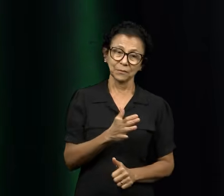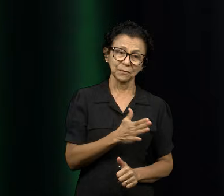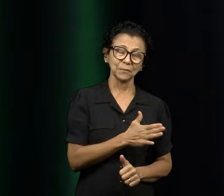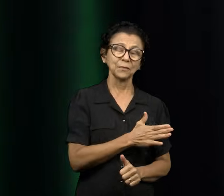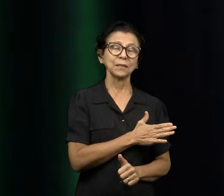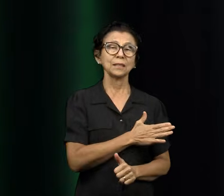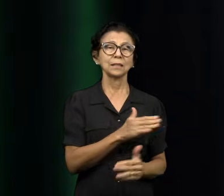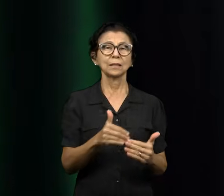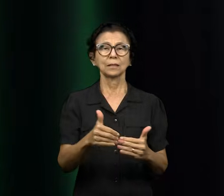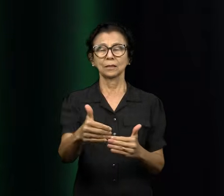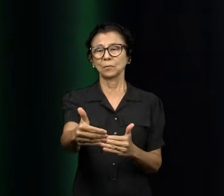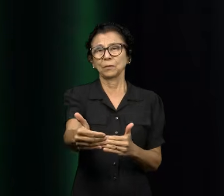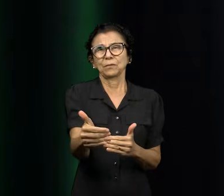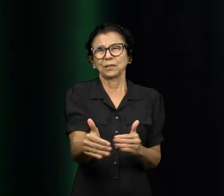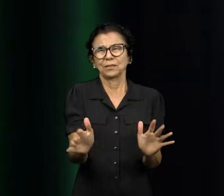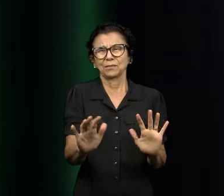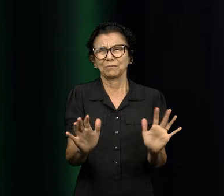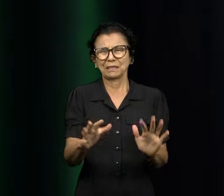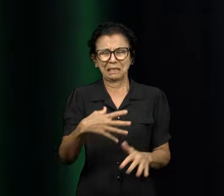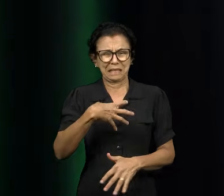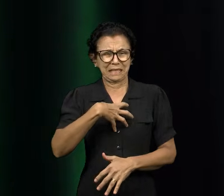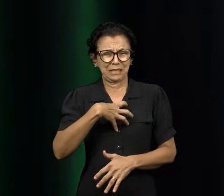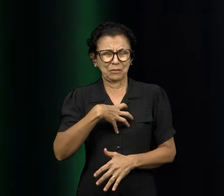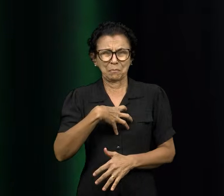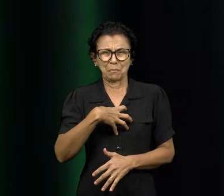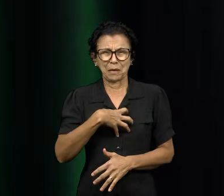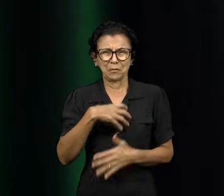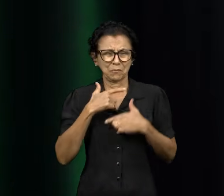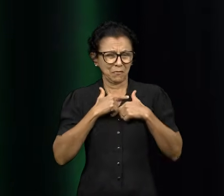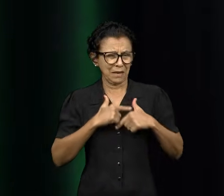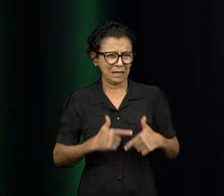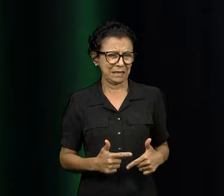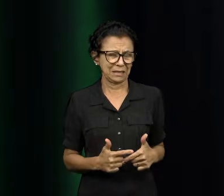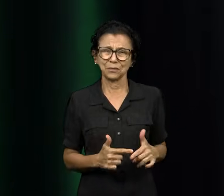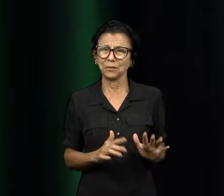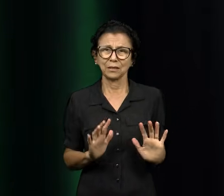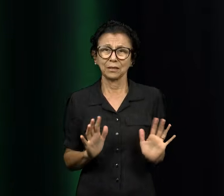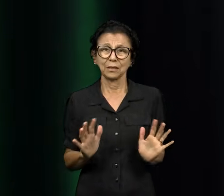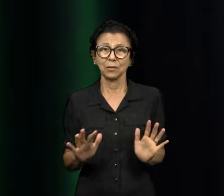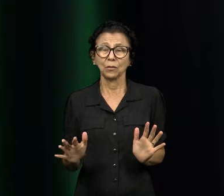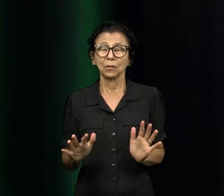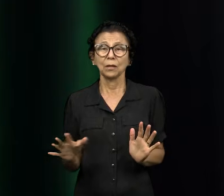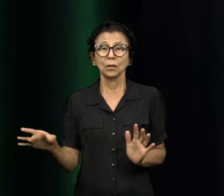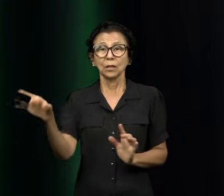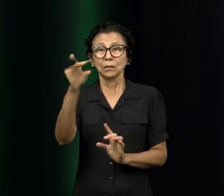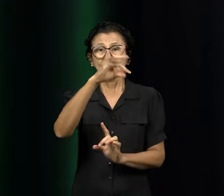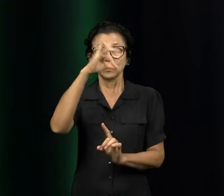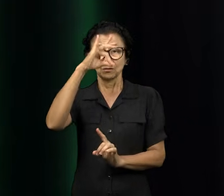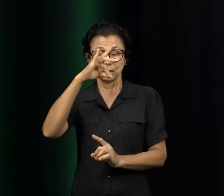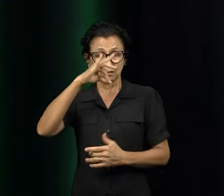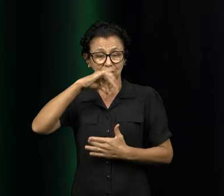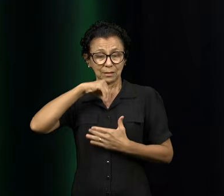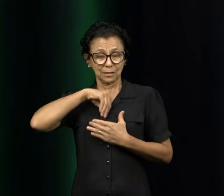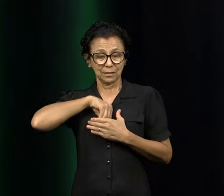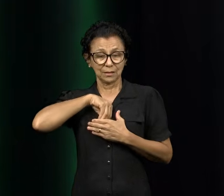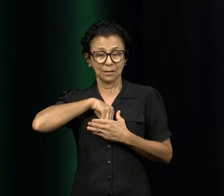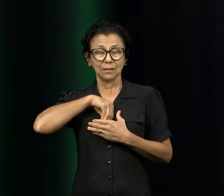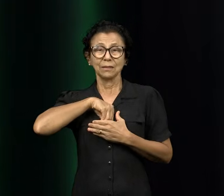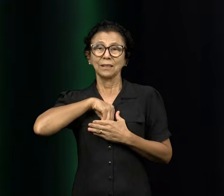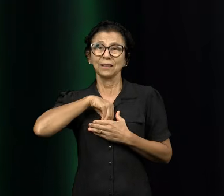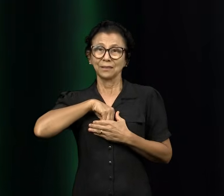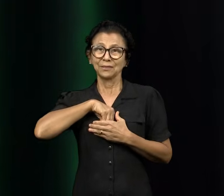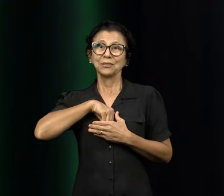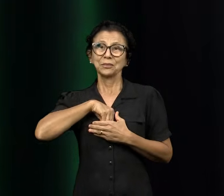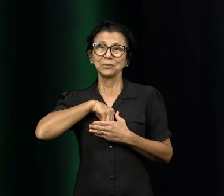ser agora, não mais aquela morte que eu tinha, mas é a vida de Jesus, a vida do Espírito Santo, que ela